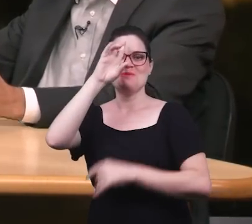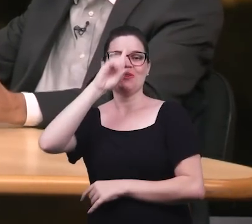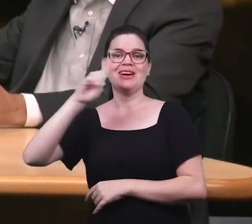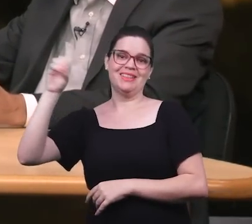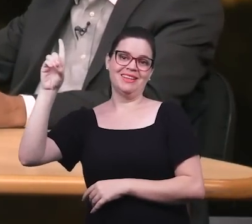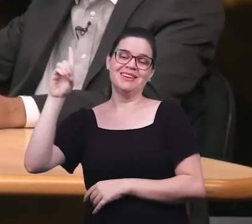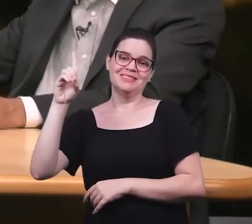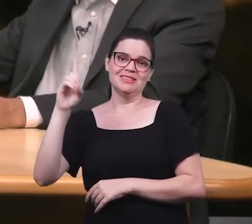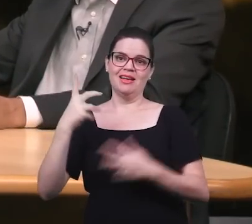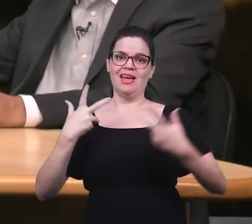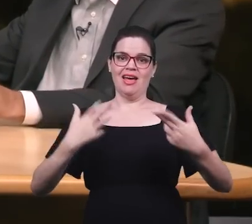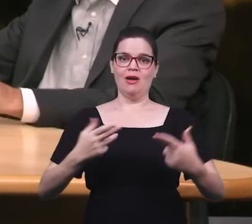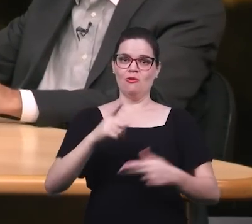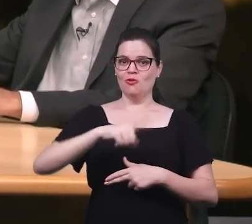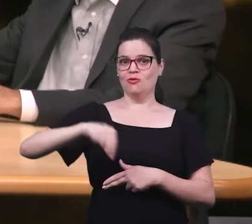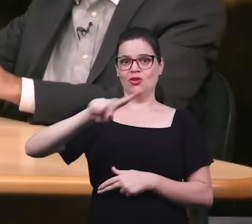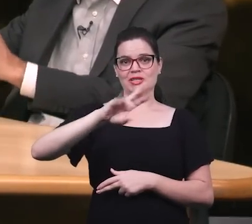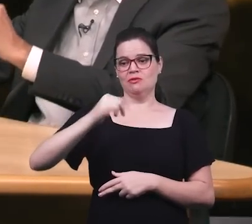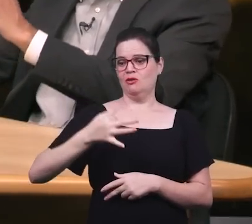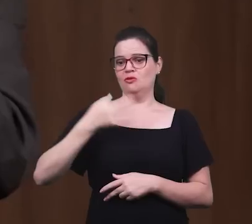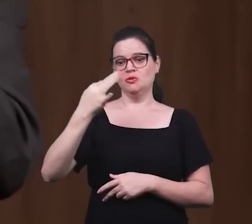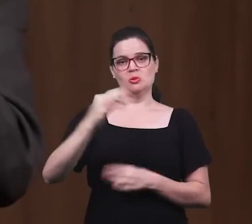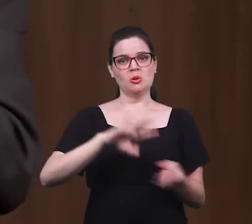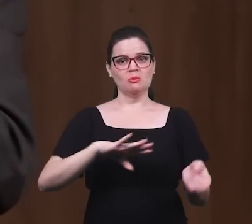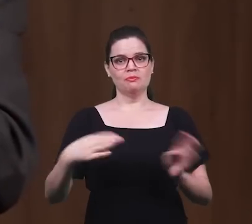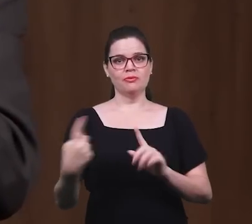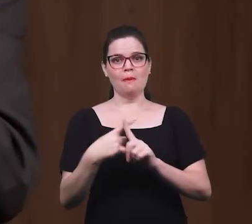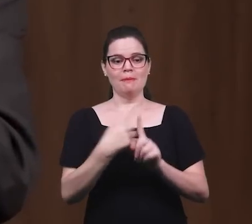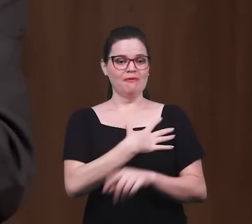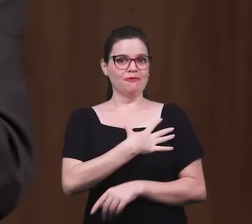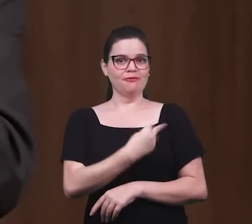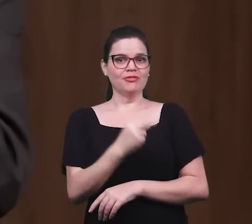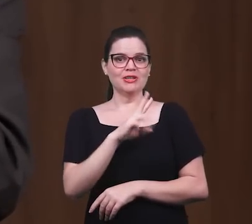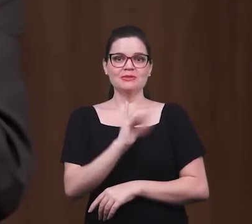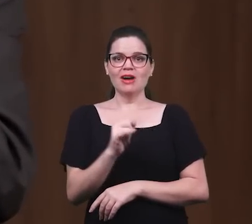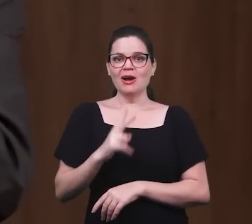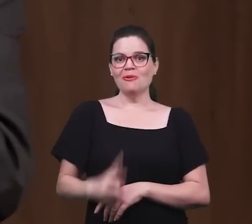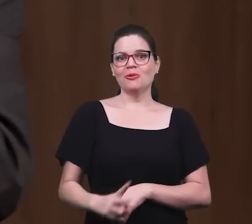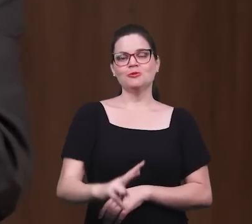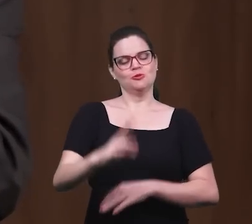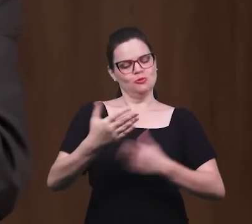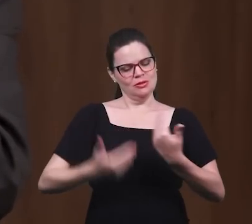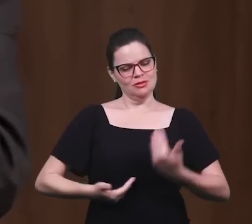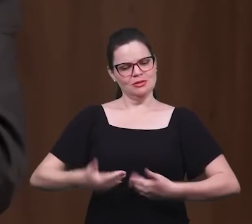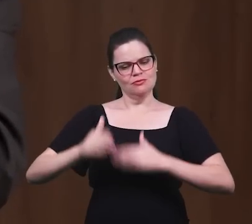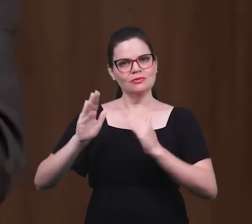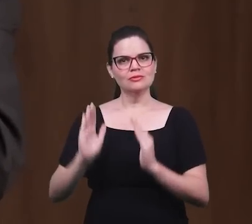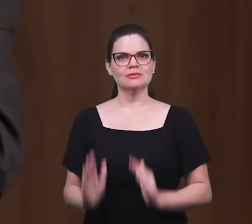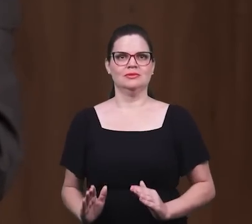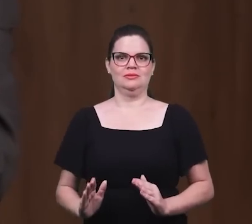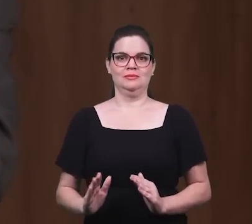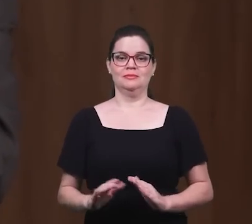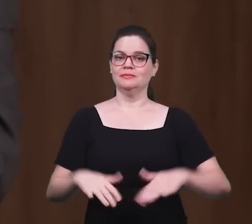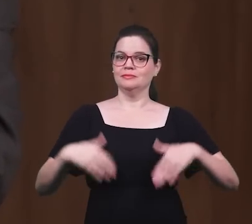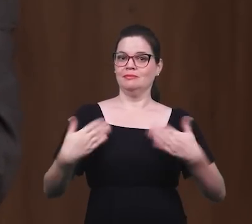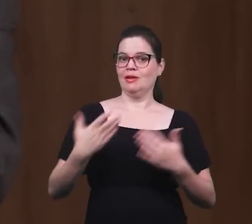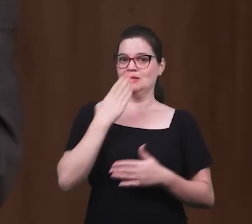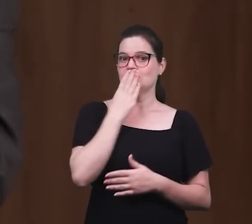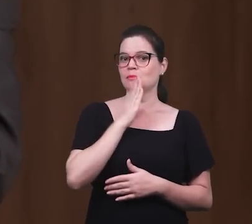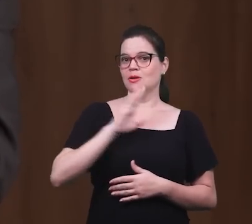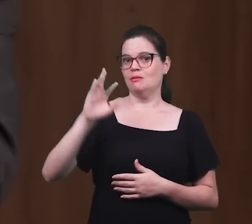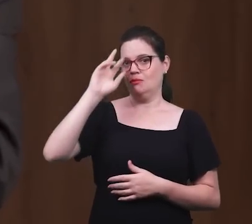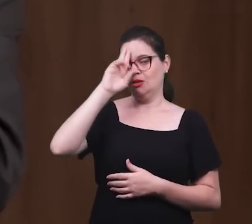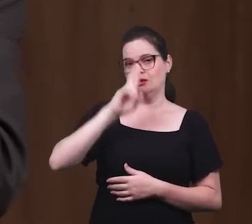as promessas, as profecias devem ser guardadas e usadas em oração. As promessas do